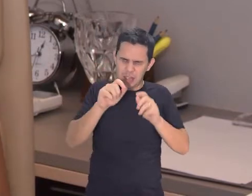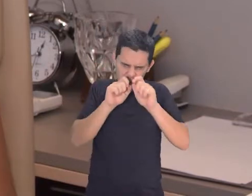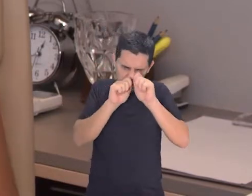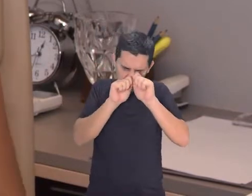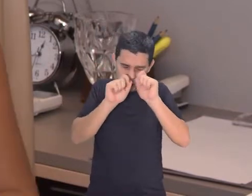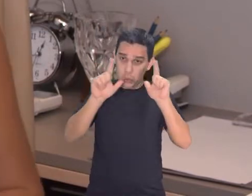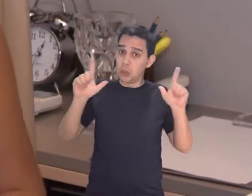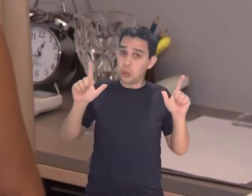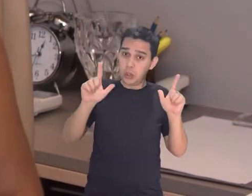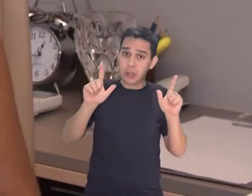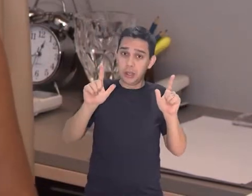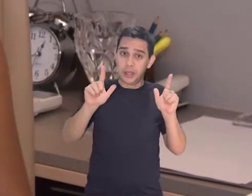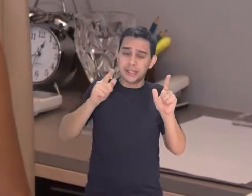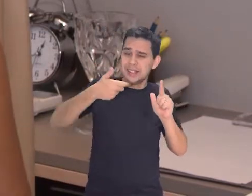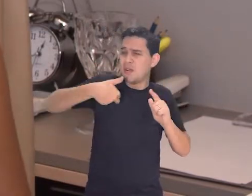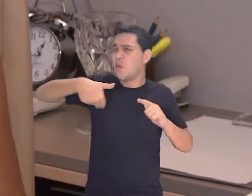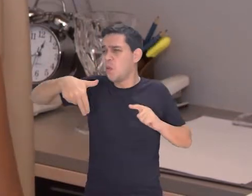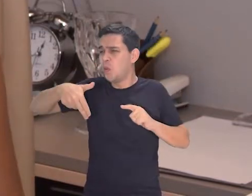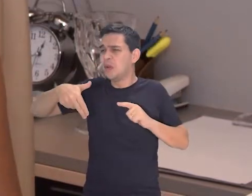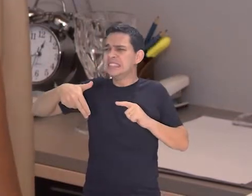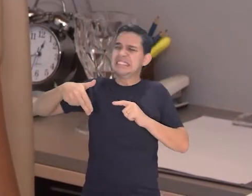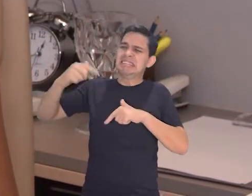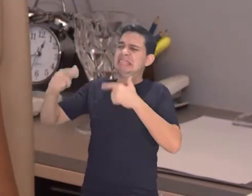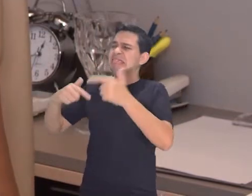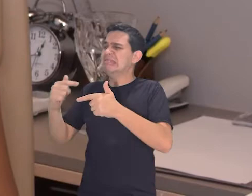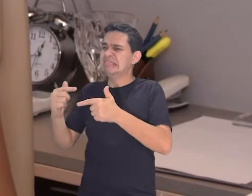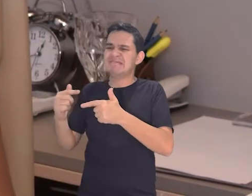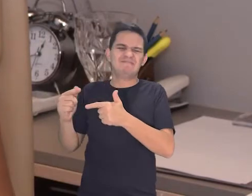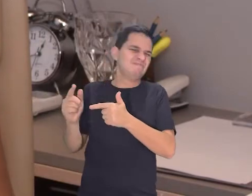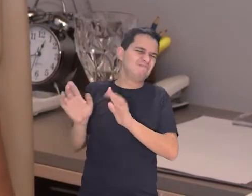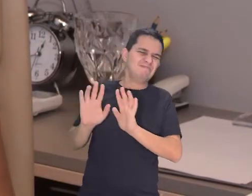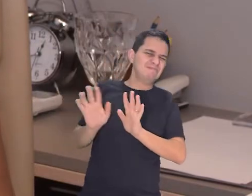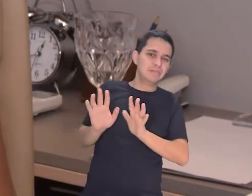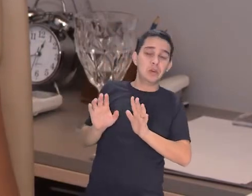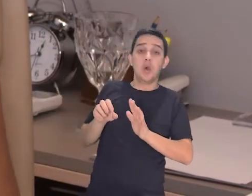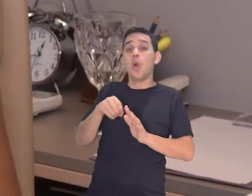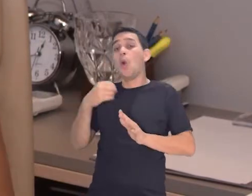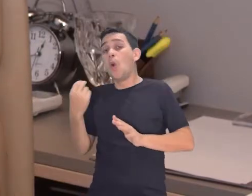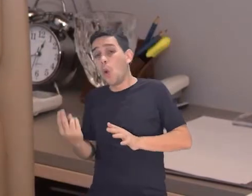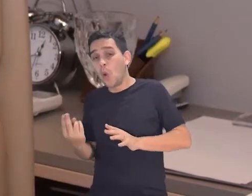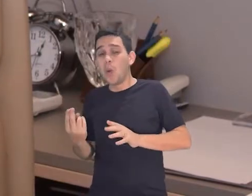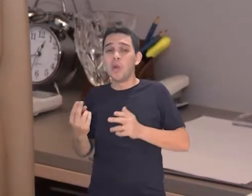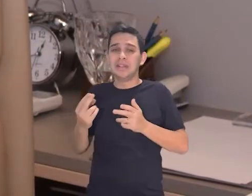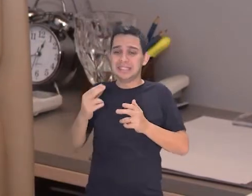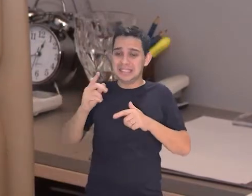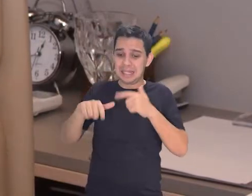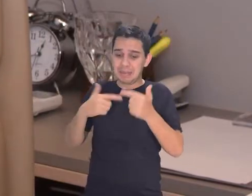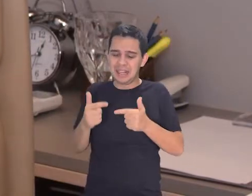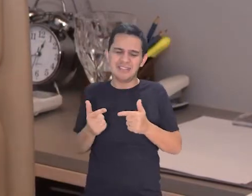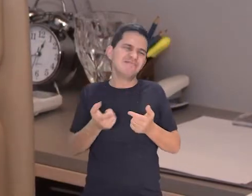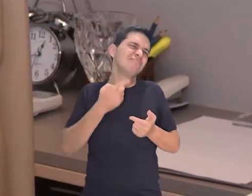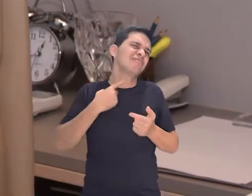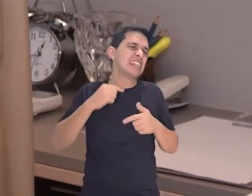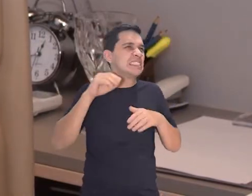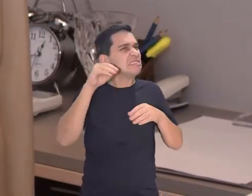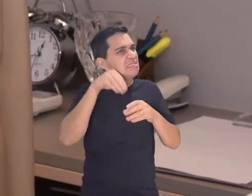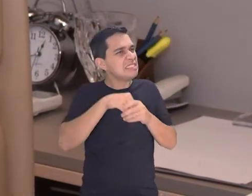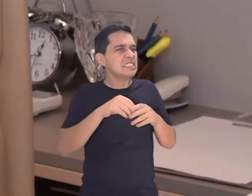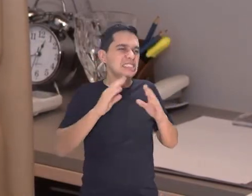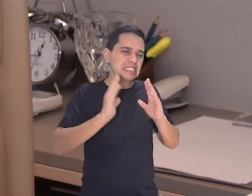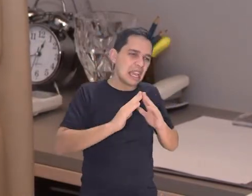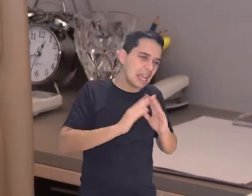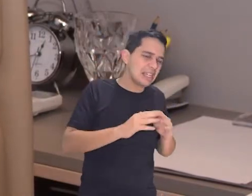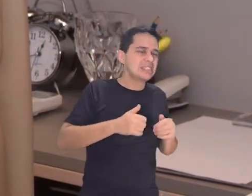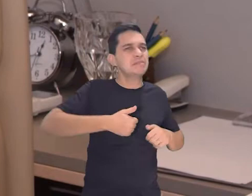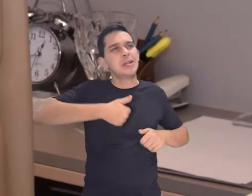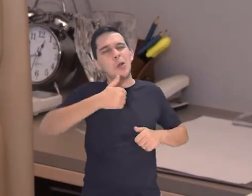seria muito mais agradável eu poder estar na minha casa e ainda assim trabalhar. Ou para quem é pai e